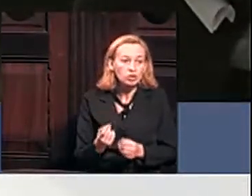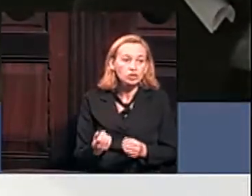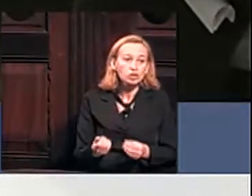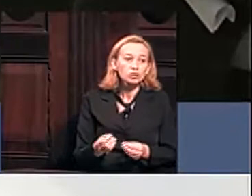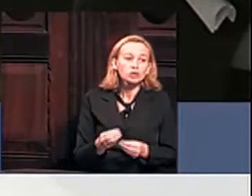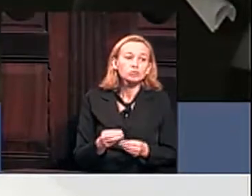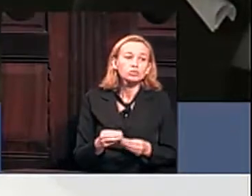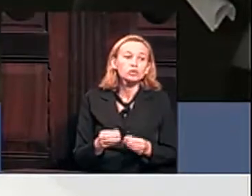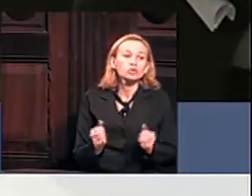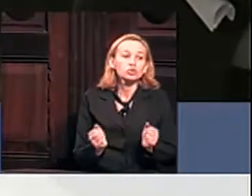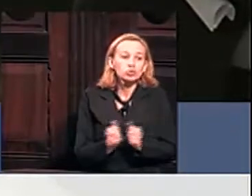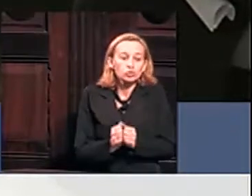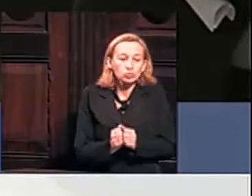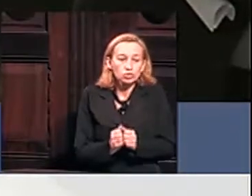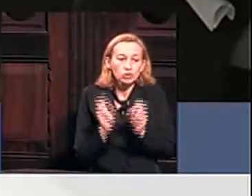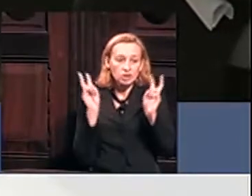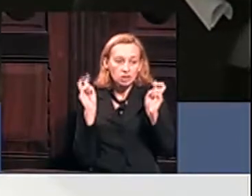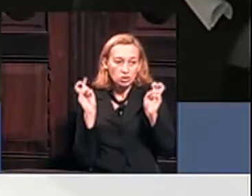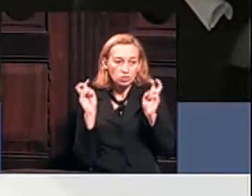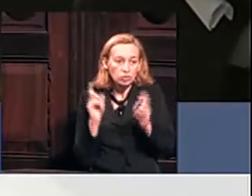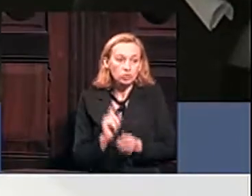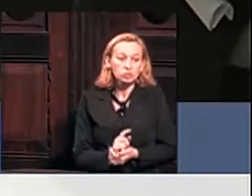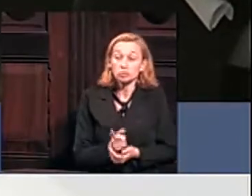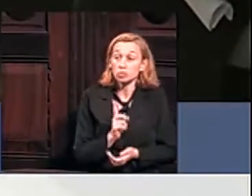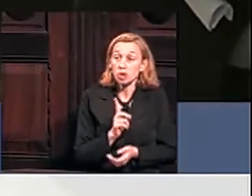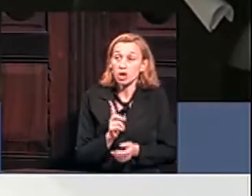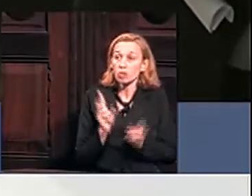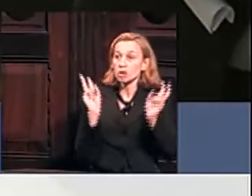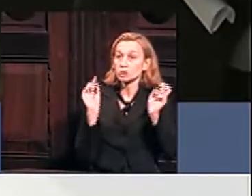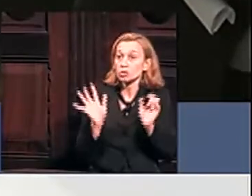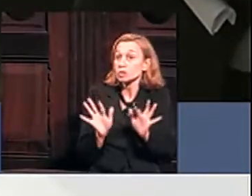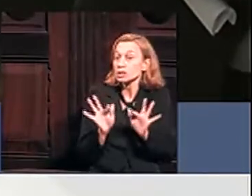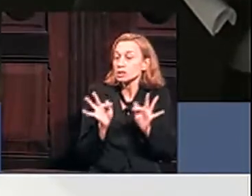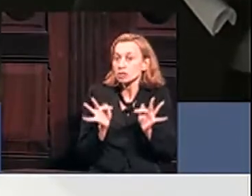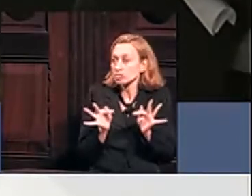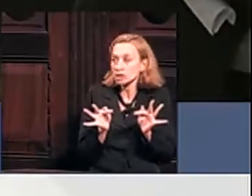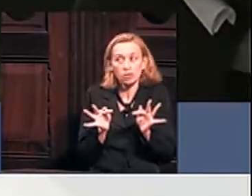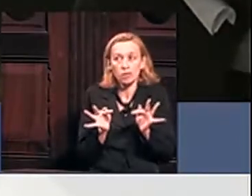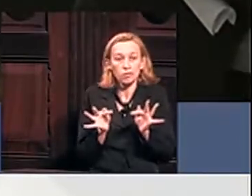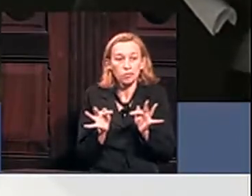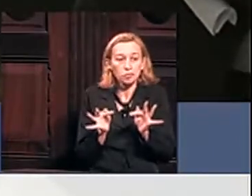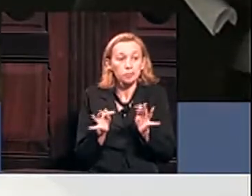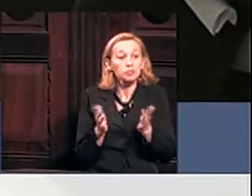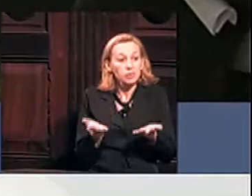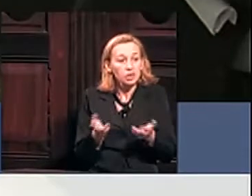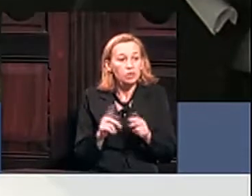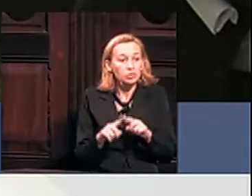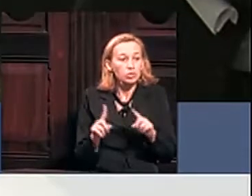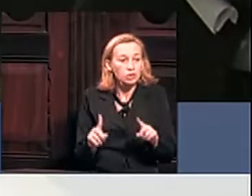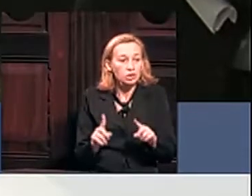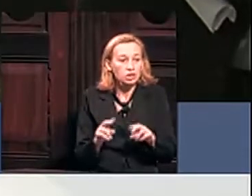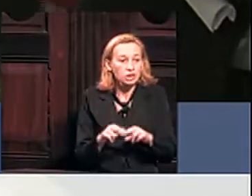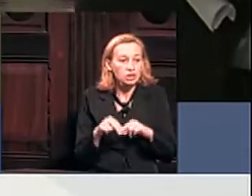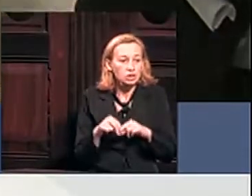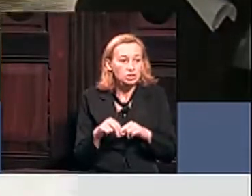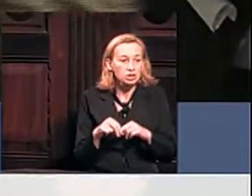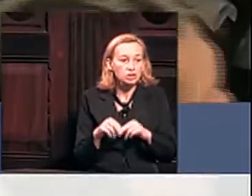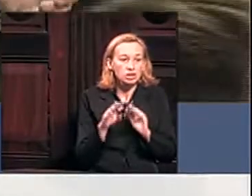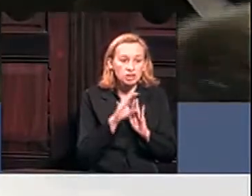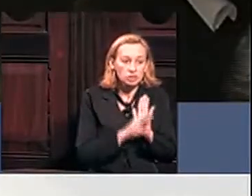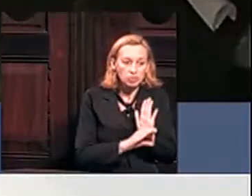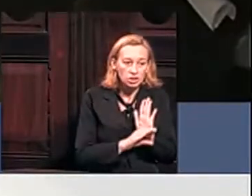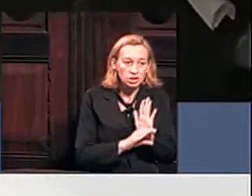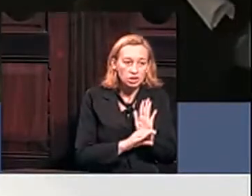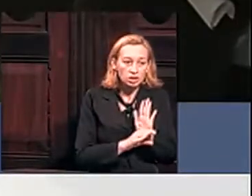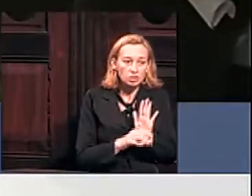nessa questão. Não é uma questão tão simples quanto parece, né? E por isso, inclusive, as emendas e a sugestão é